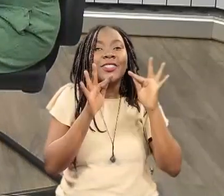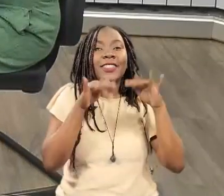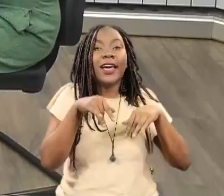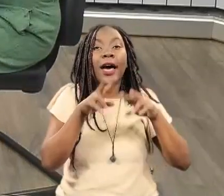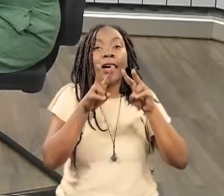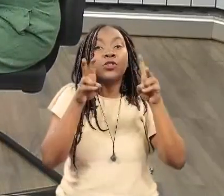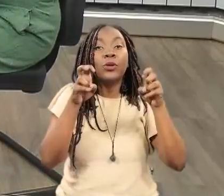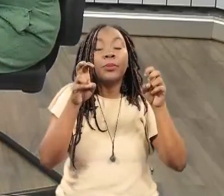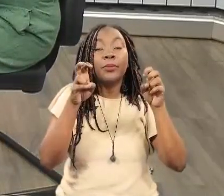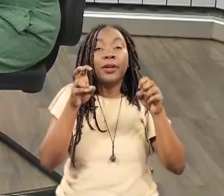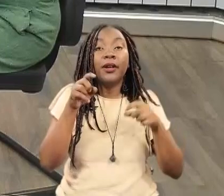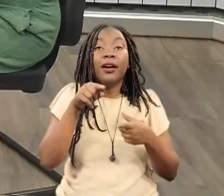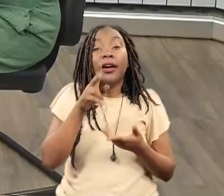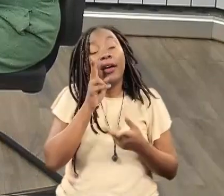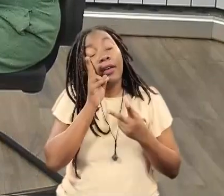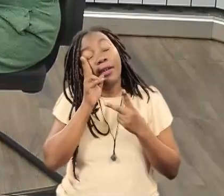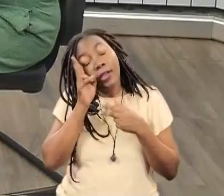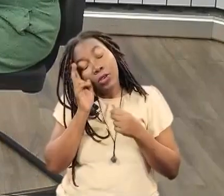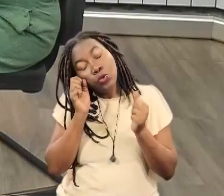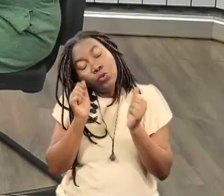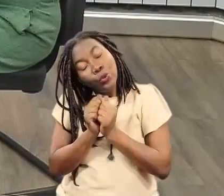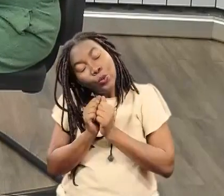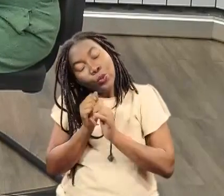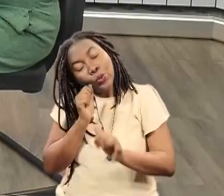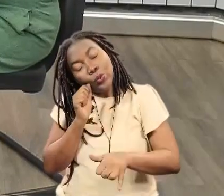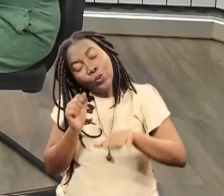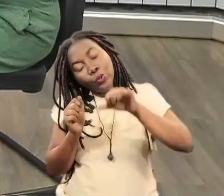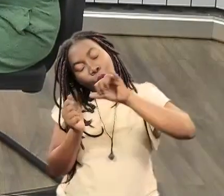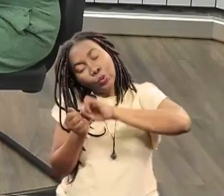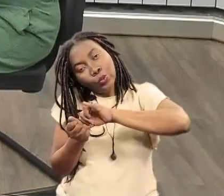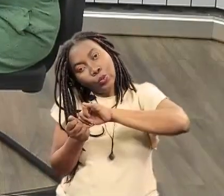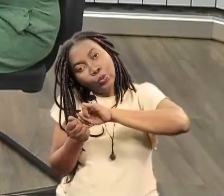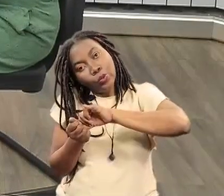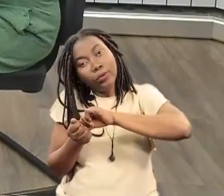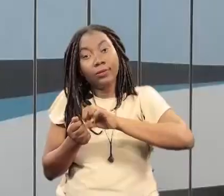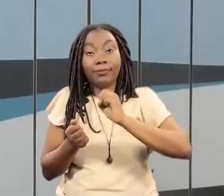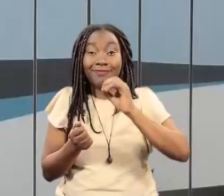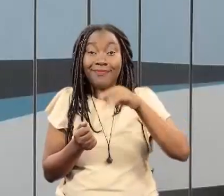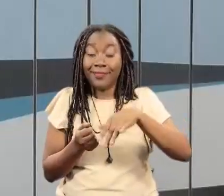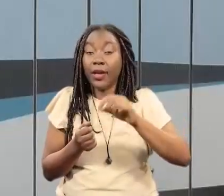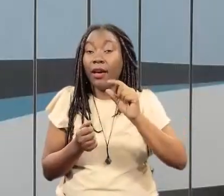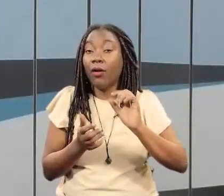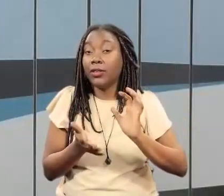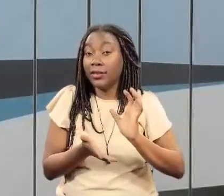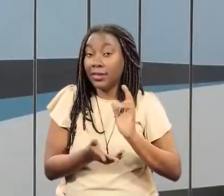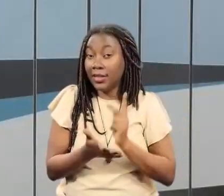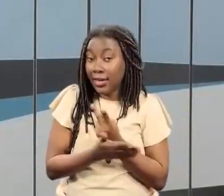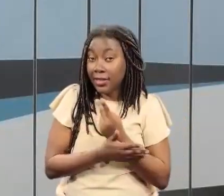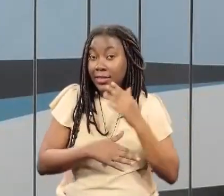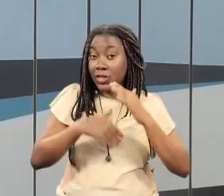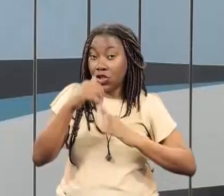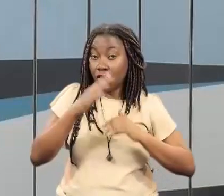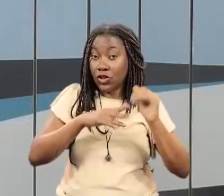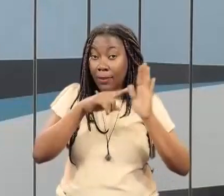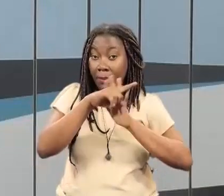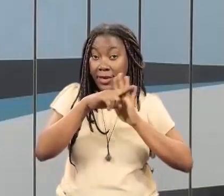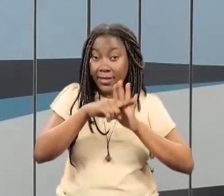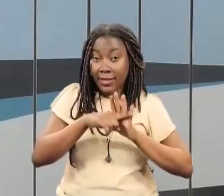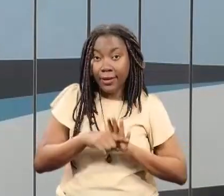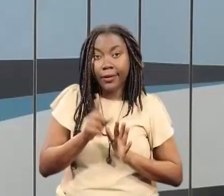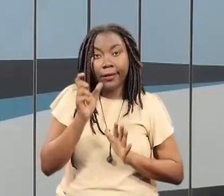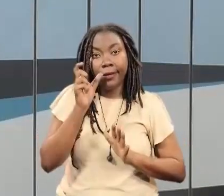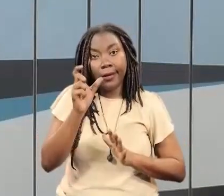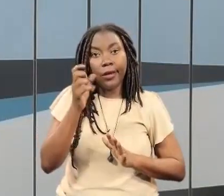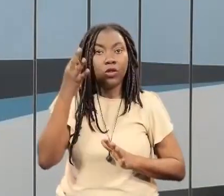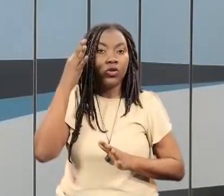sobre essa questão de dormir do lado do celular. Sim. O que acontece, né? Os especialistas em termos de sono,